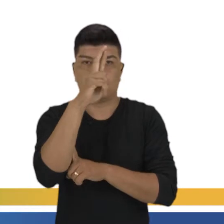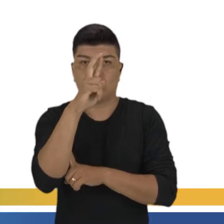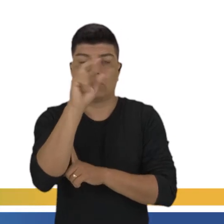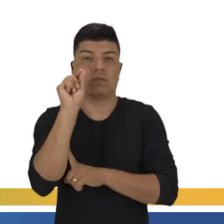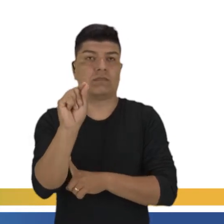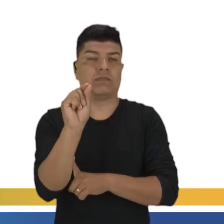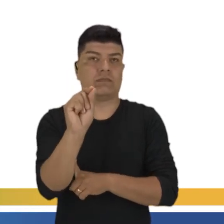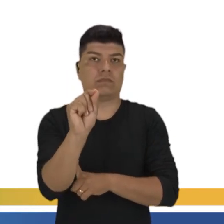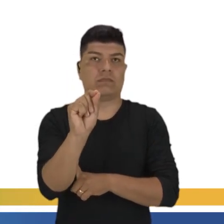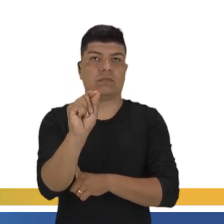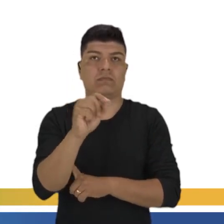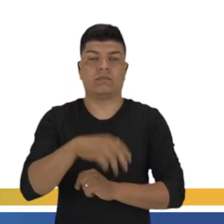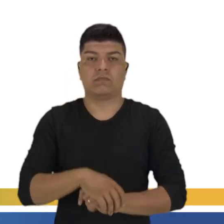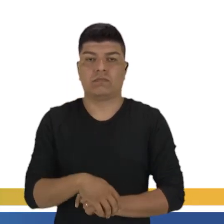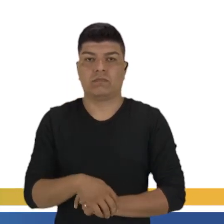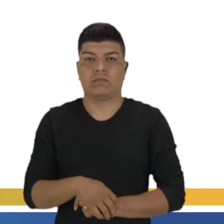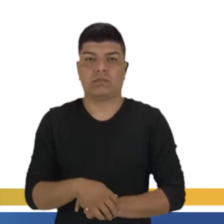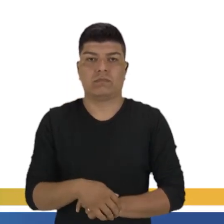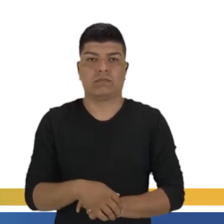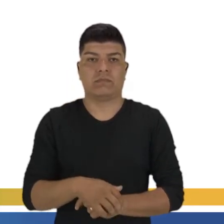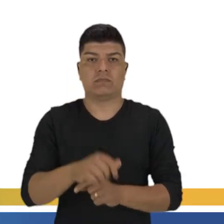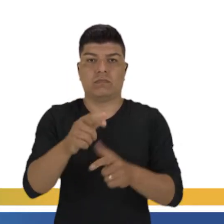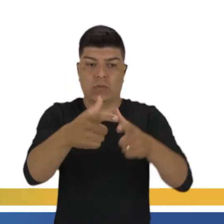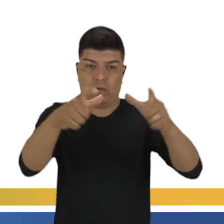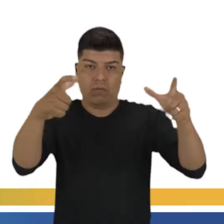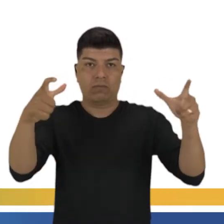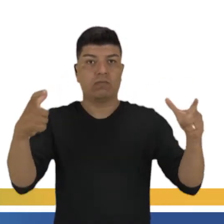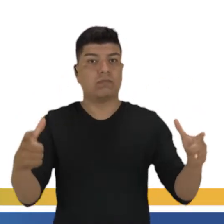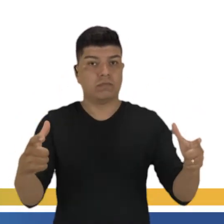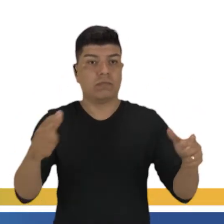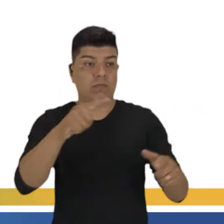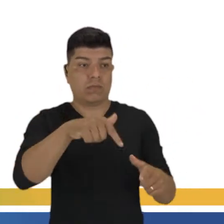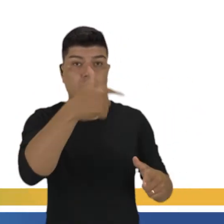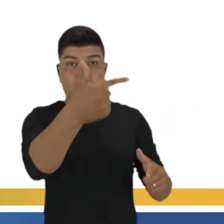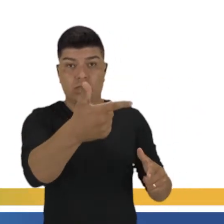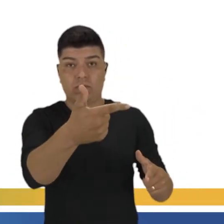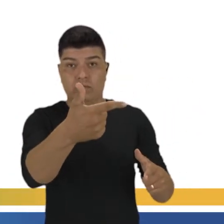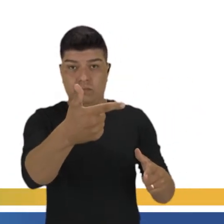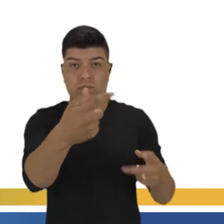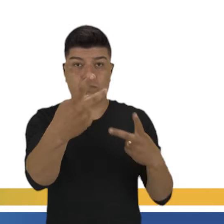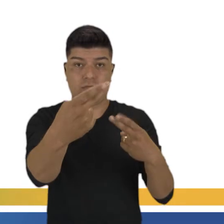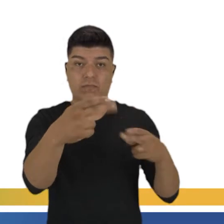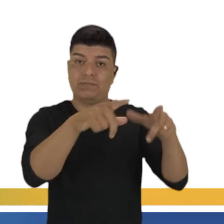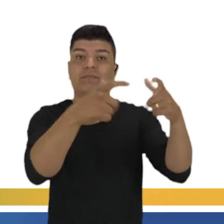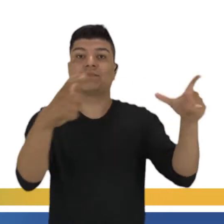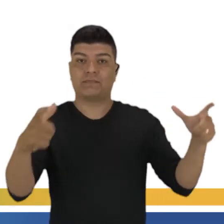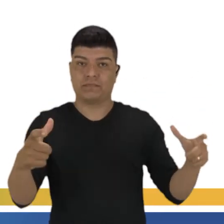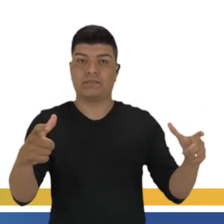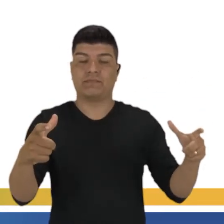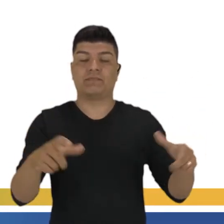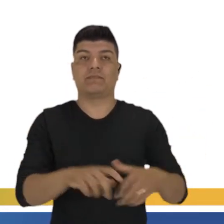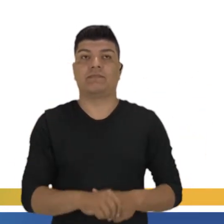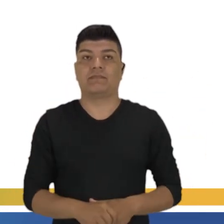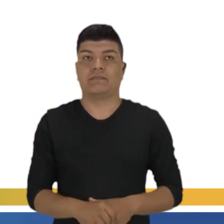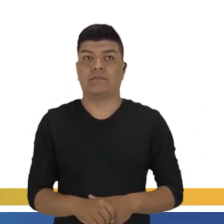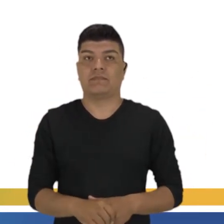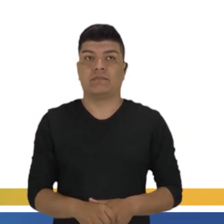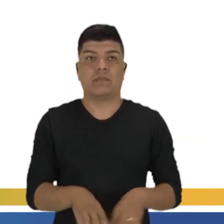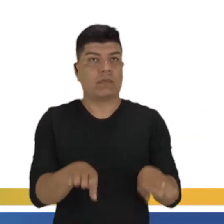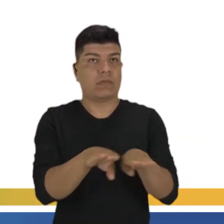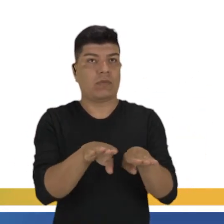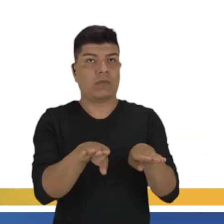que quando uma grandeza aumenta, a outra também aumenta. Ou